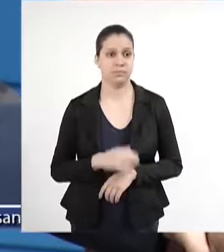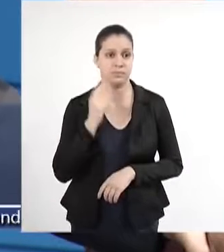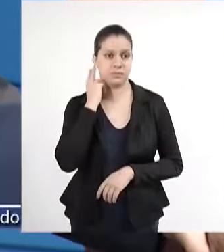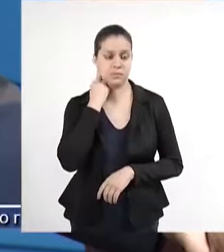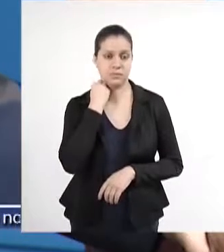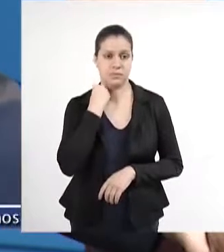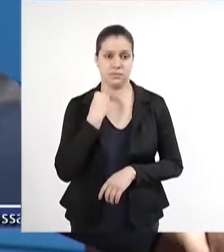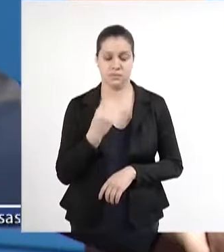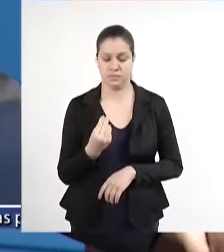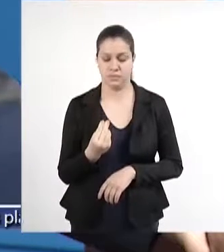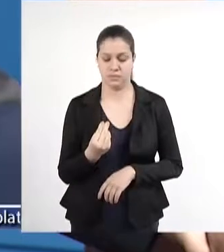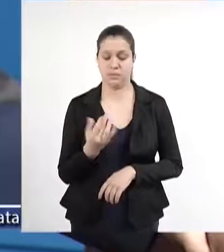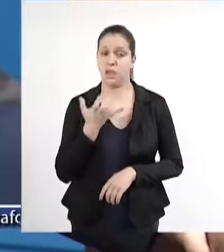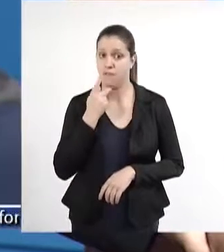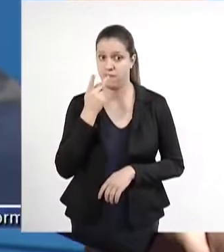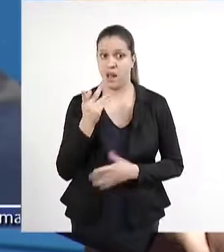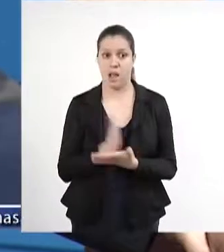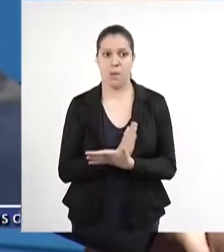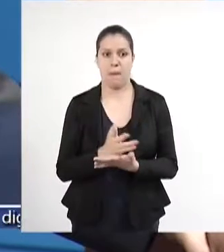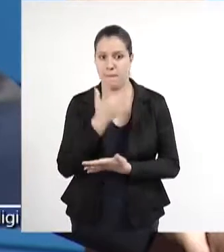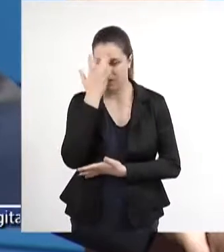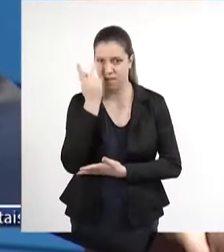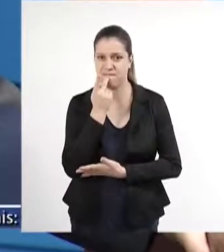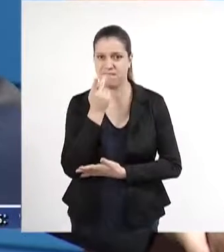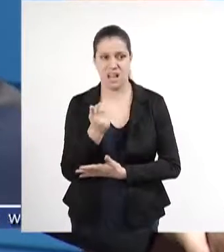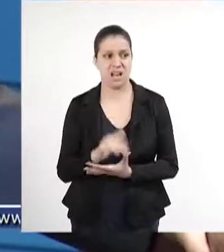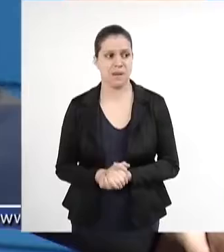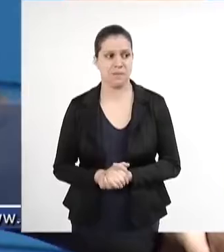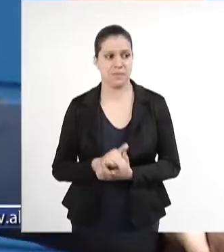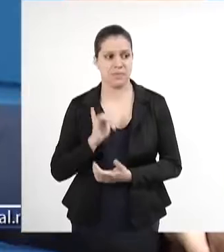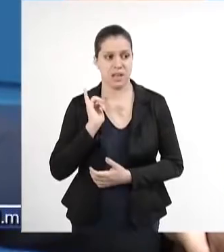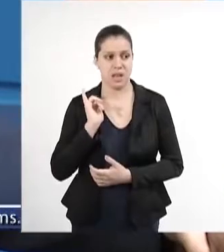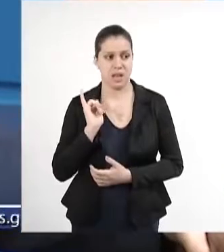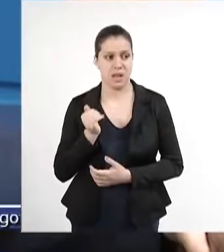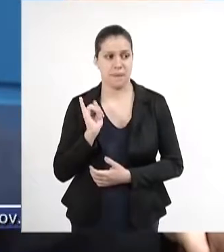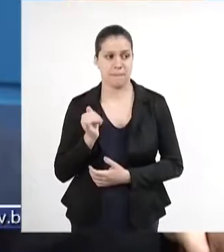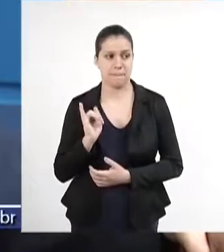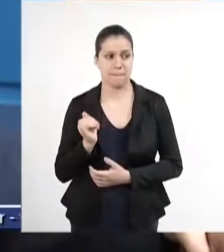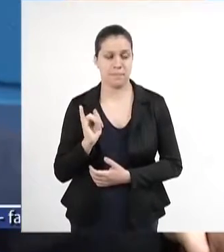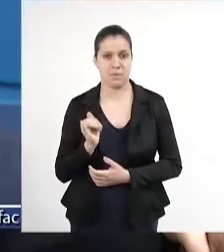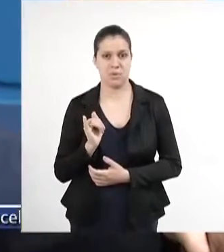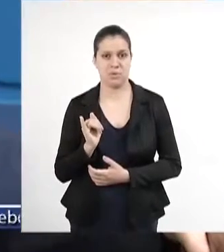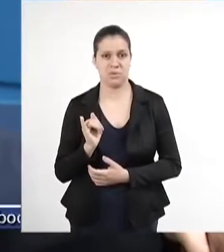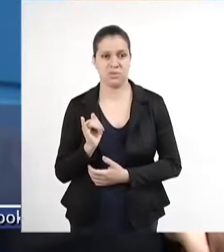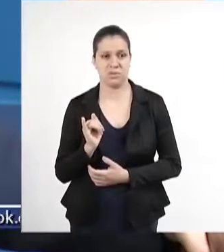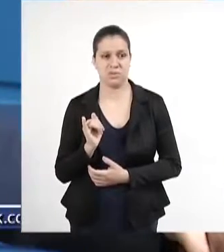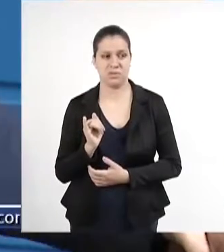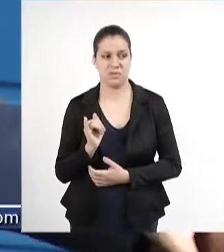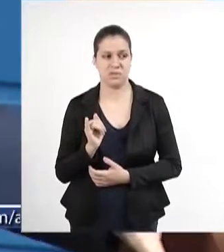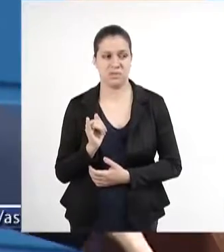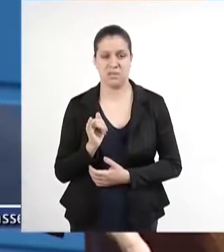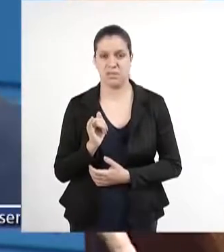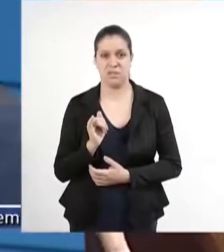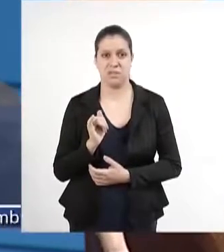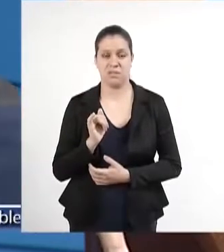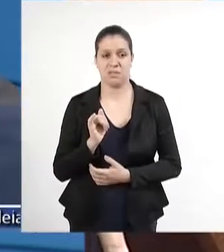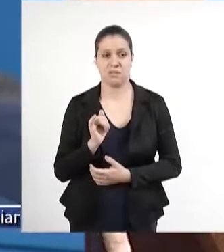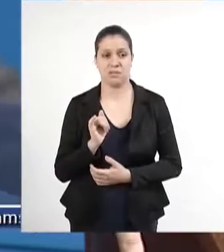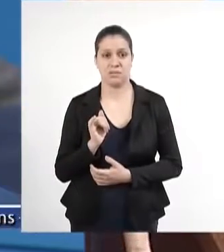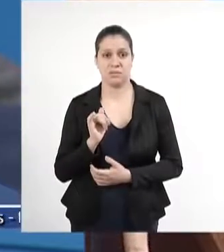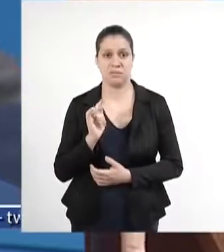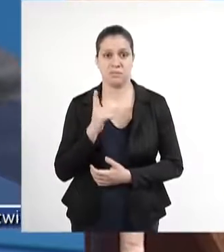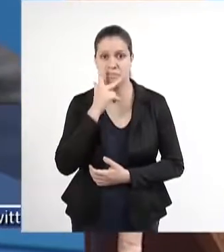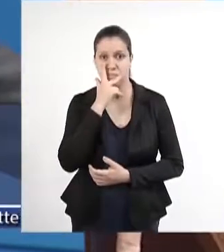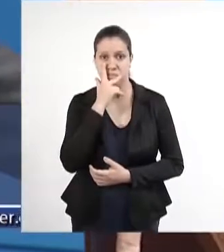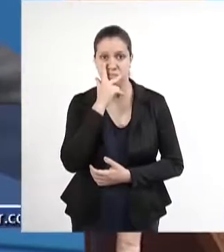que algumas pessoas que falam que o imposto de exportação é um retrocesso, também nos foi comentado